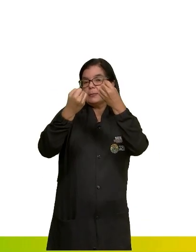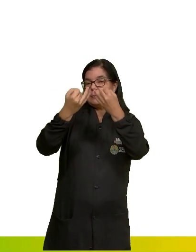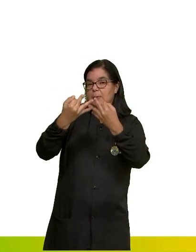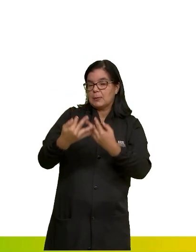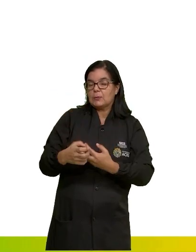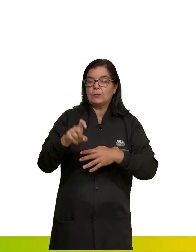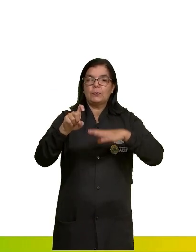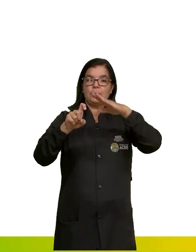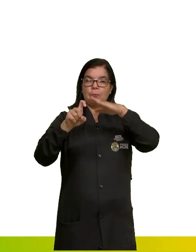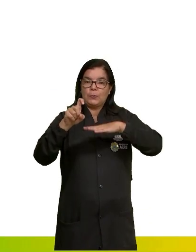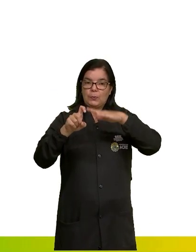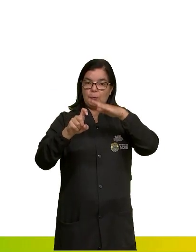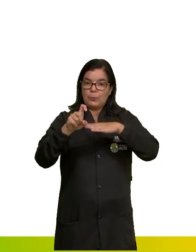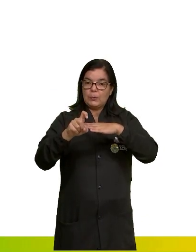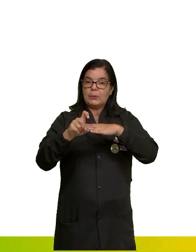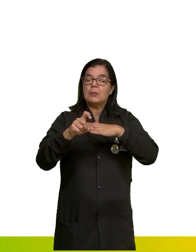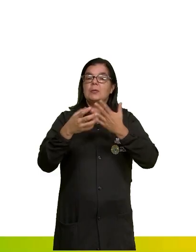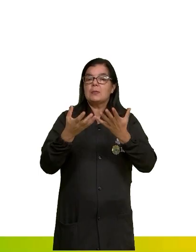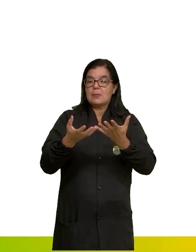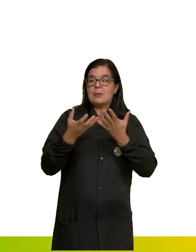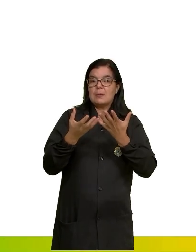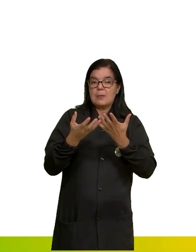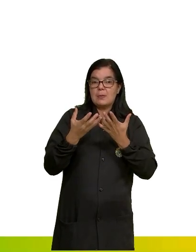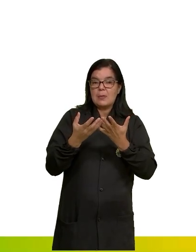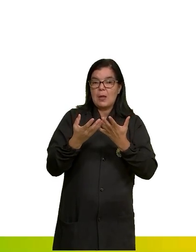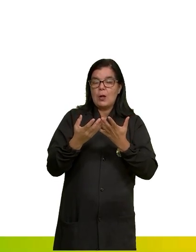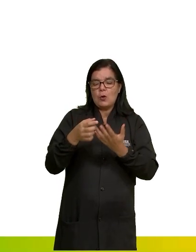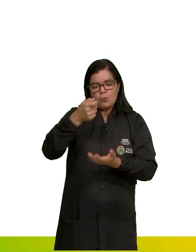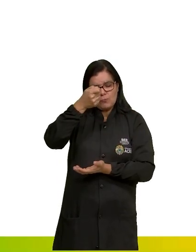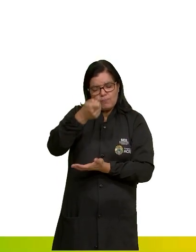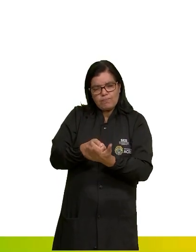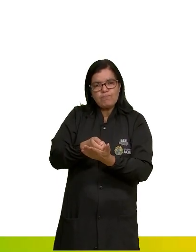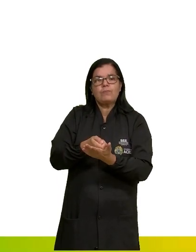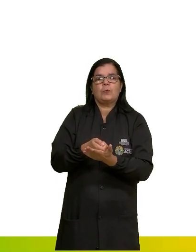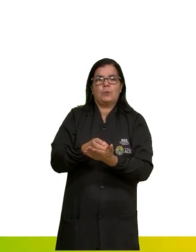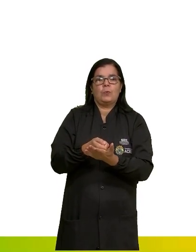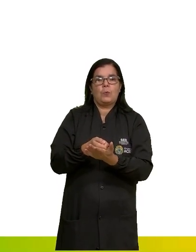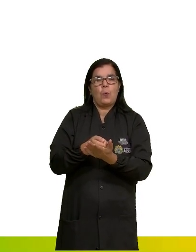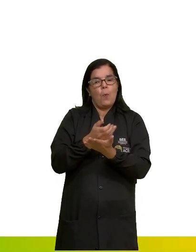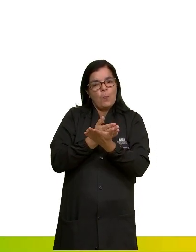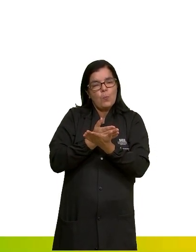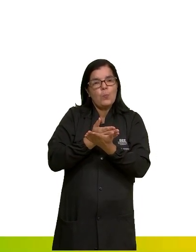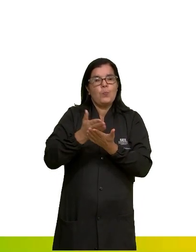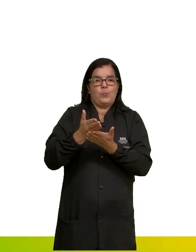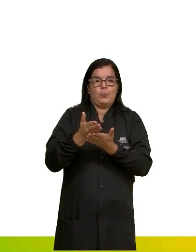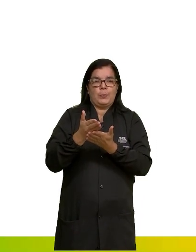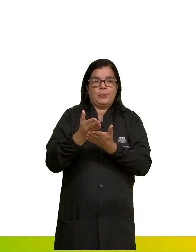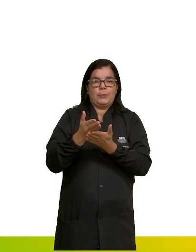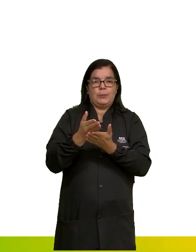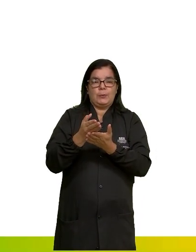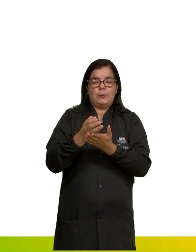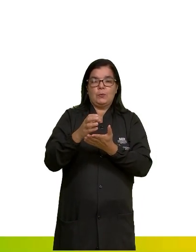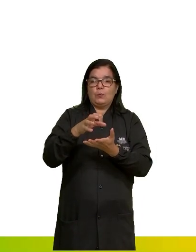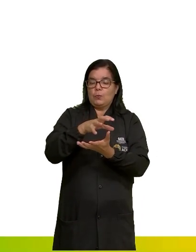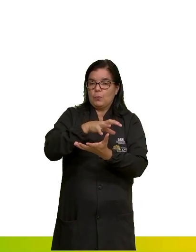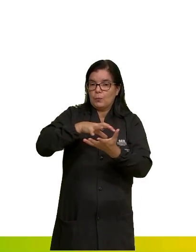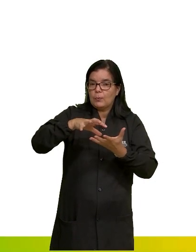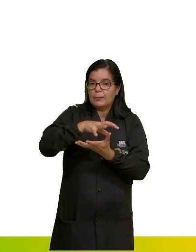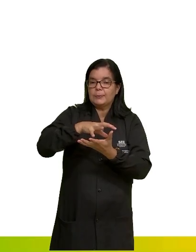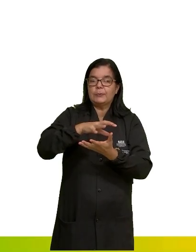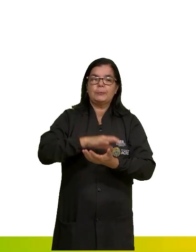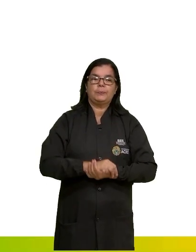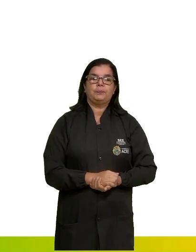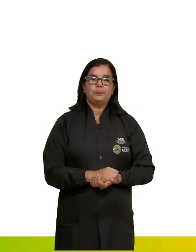as explicações mitológicas e buscaram, com rigor, o princípio do